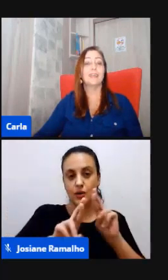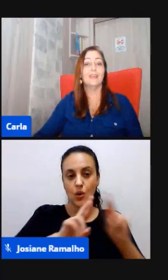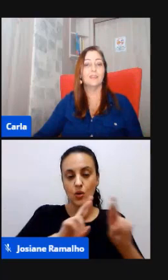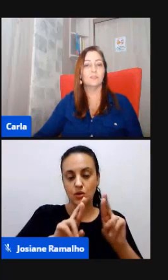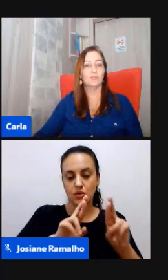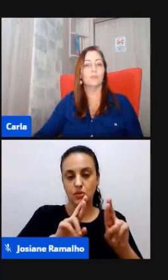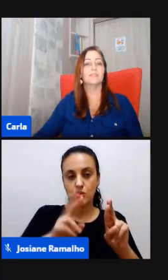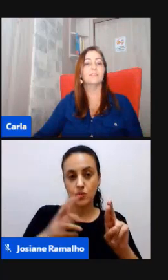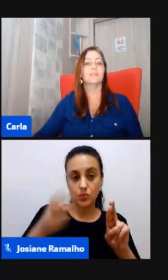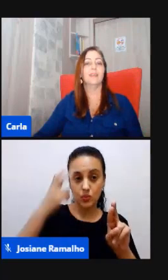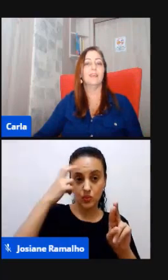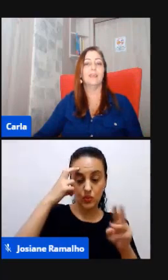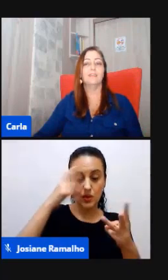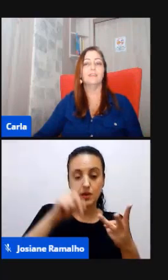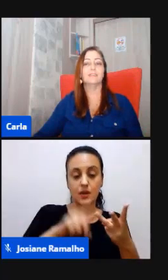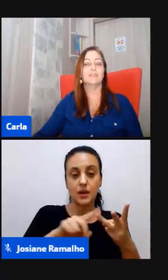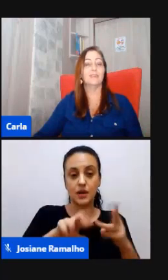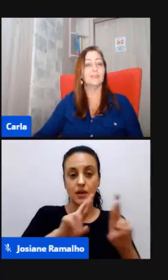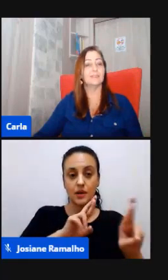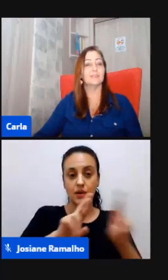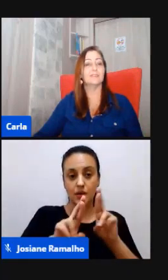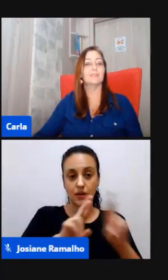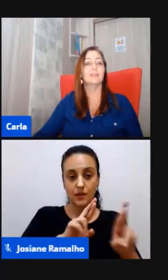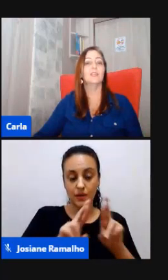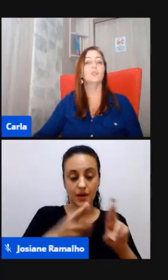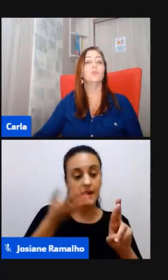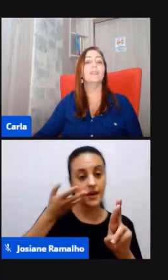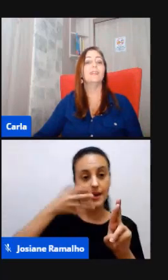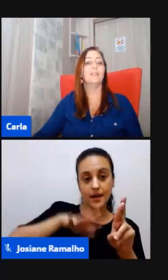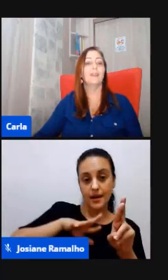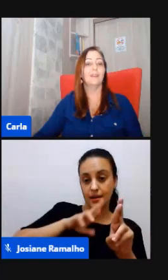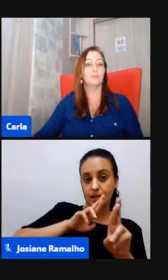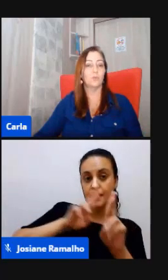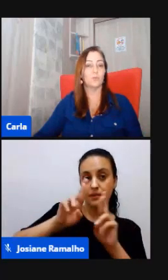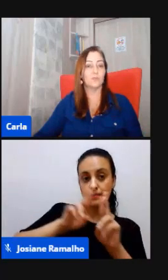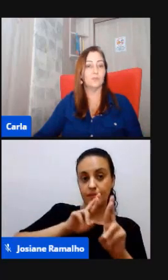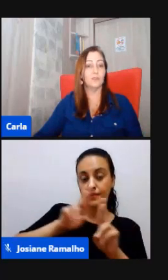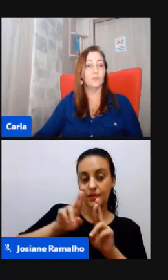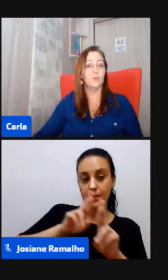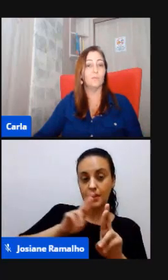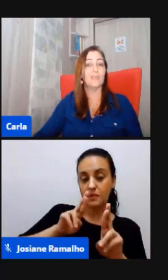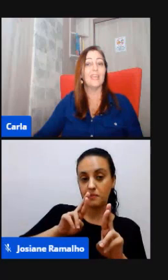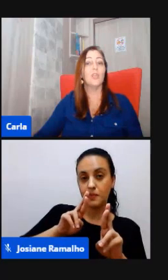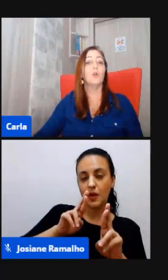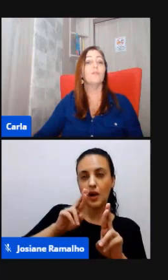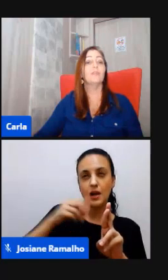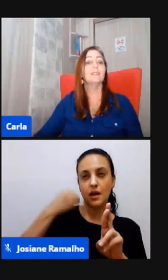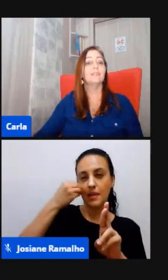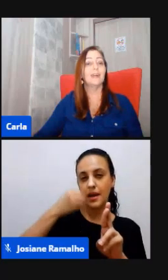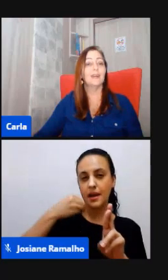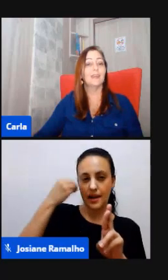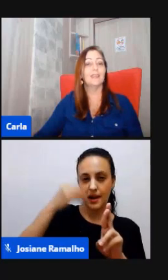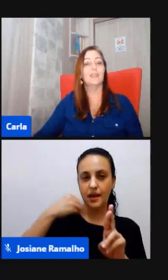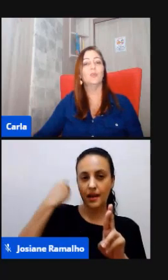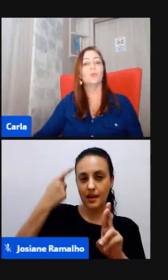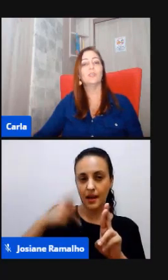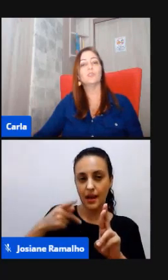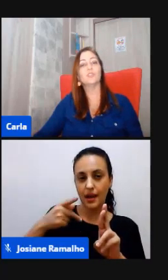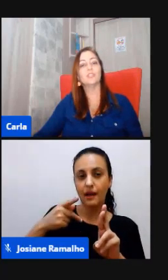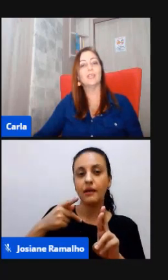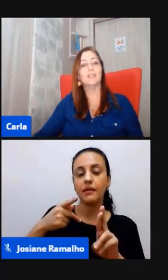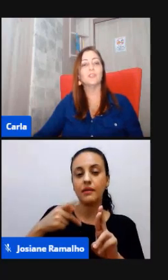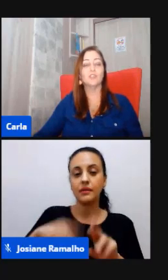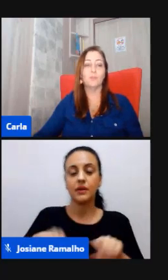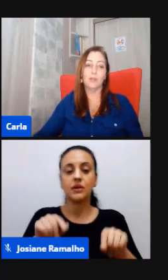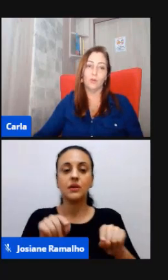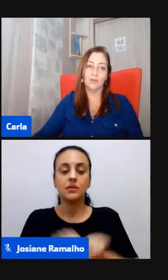das relações entre as crianças e tudo que ela traz consigo e ofertar aquilo que a